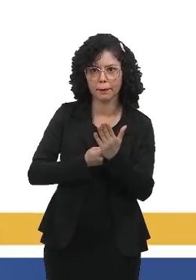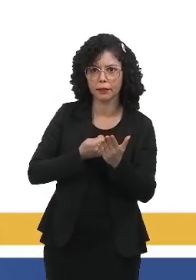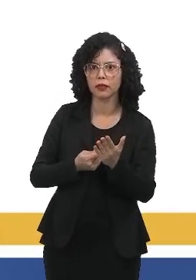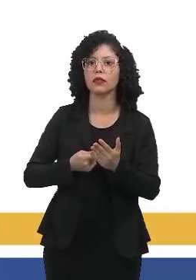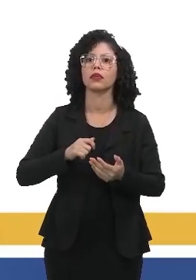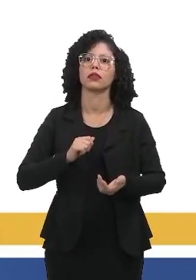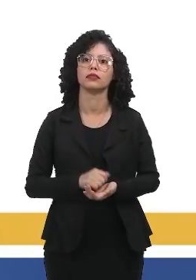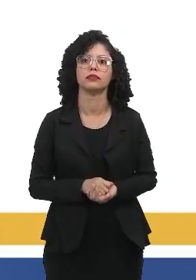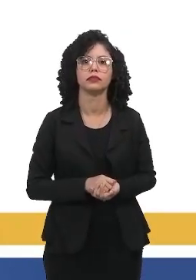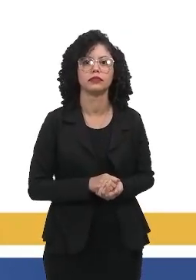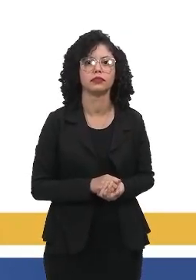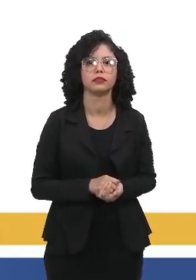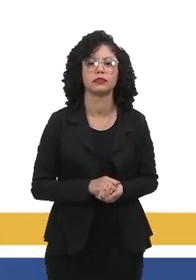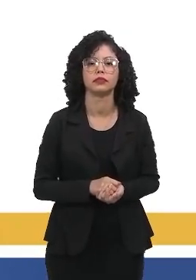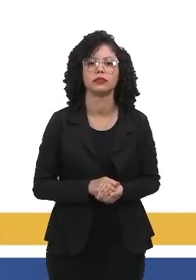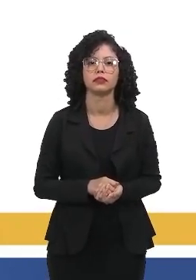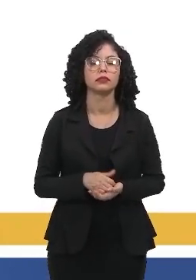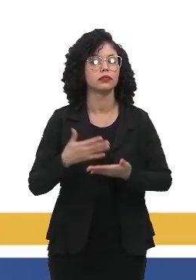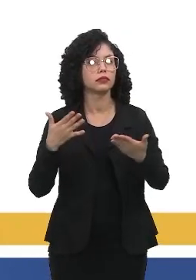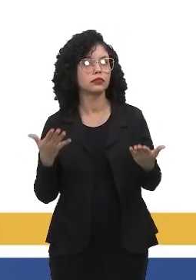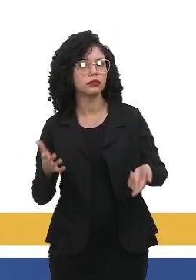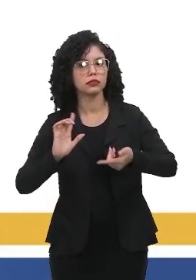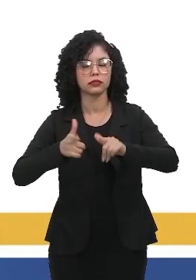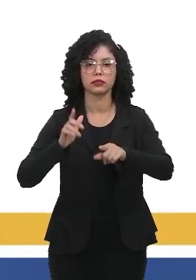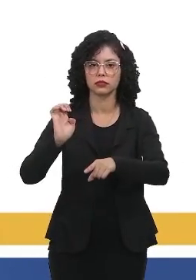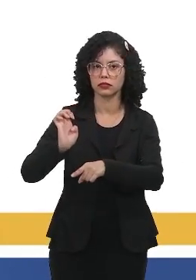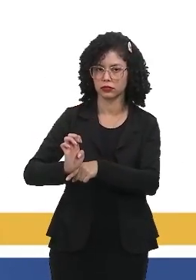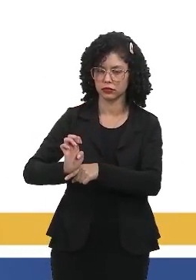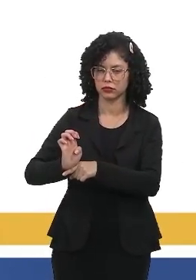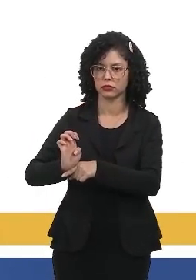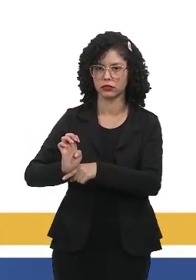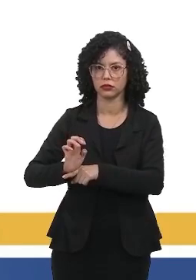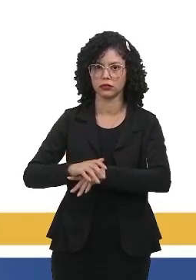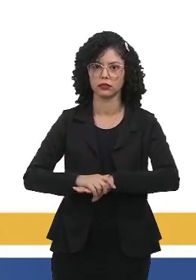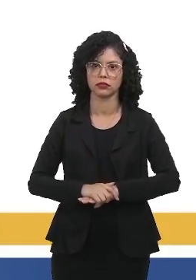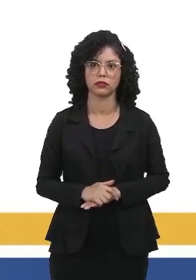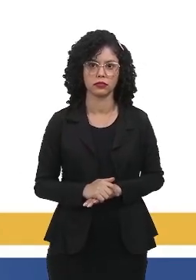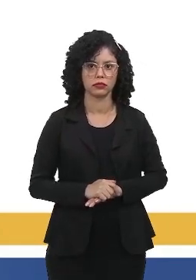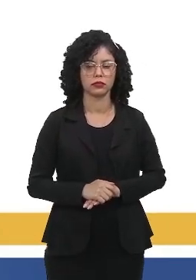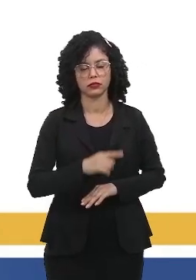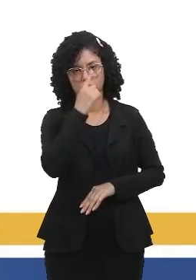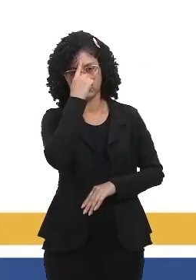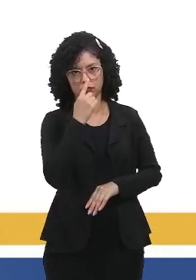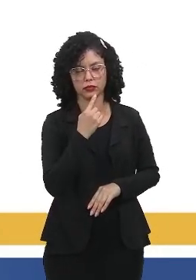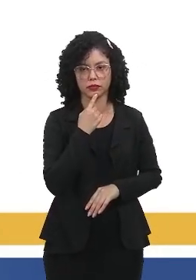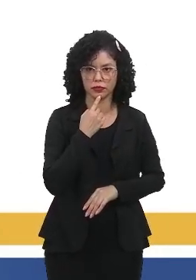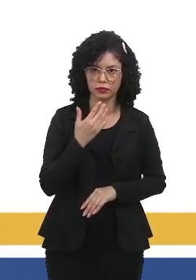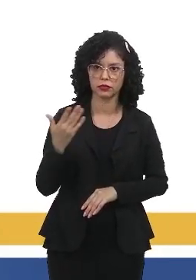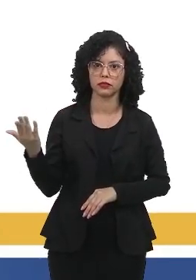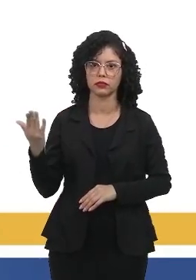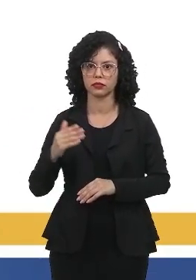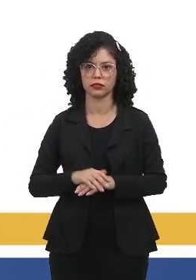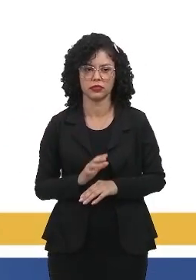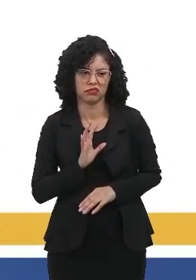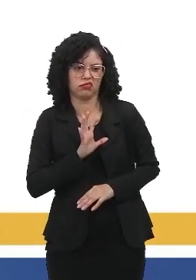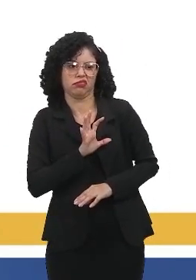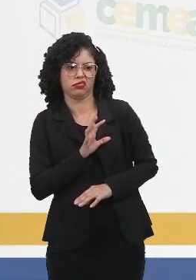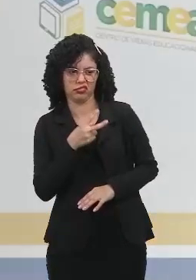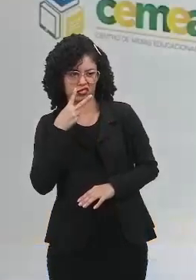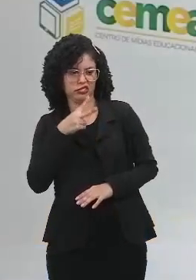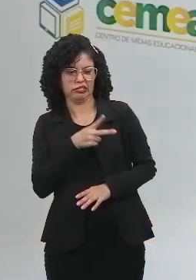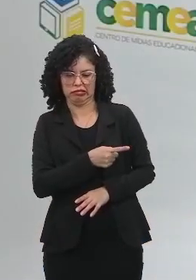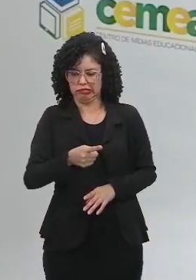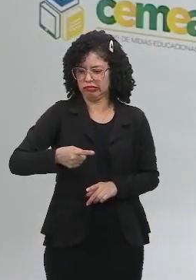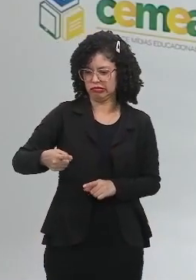pomposa e exagerada e temos sim letra e essa imagem repugnante que são ali os